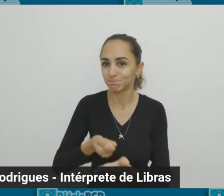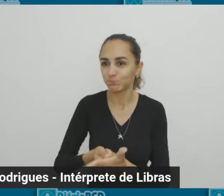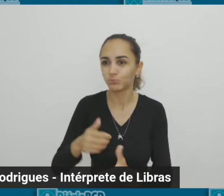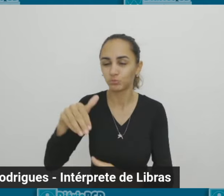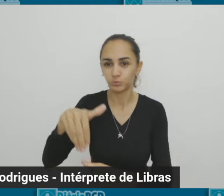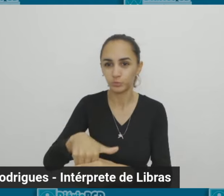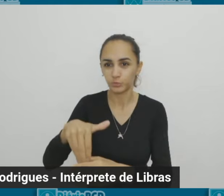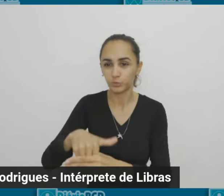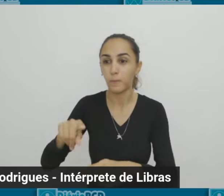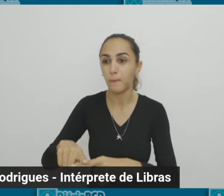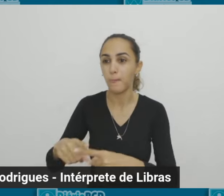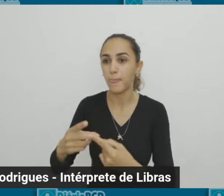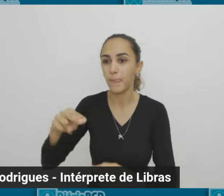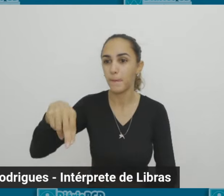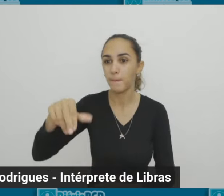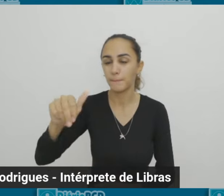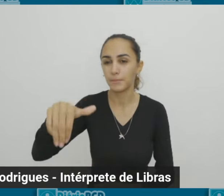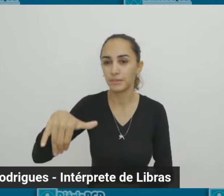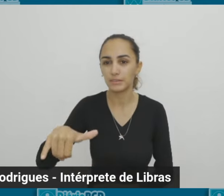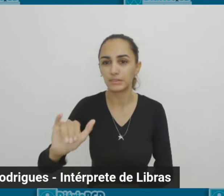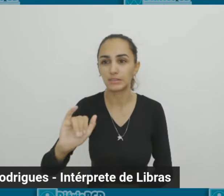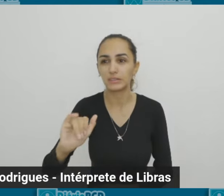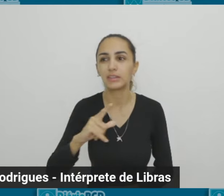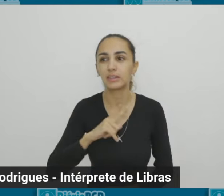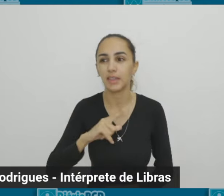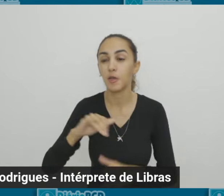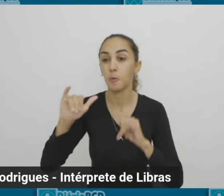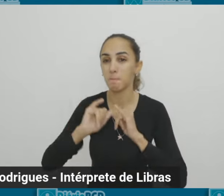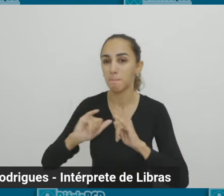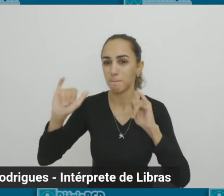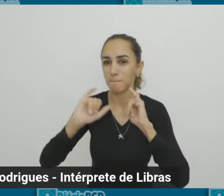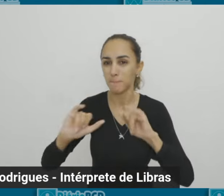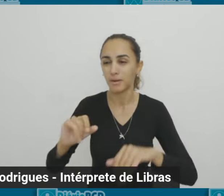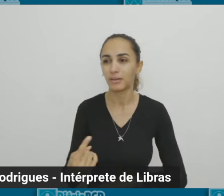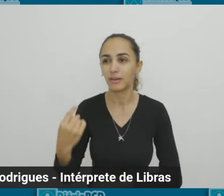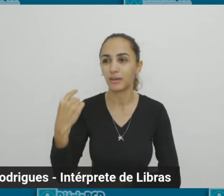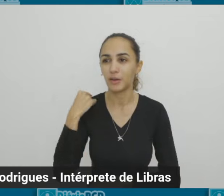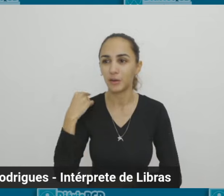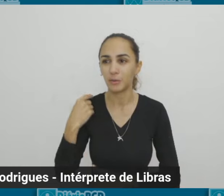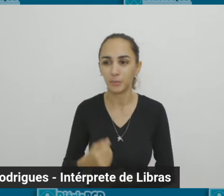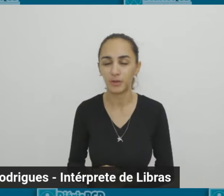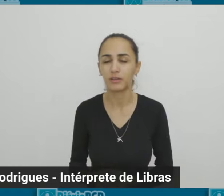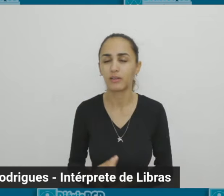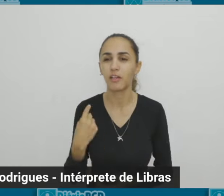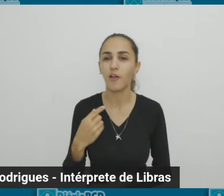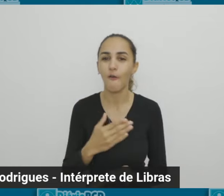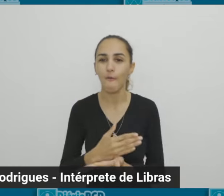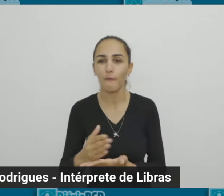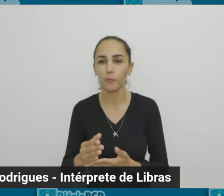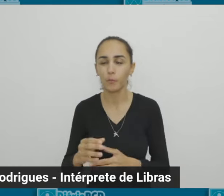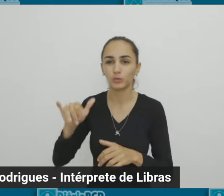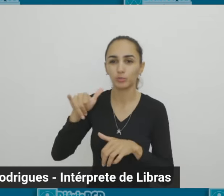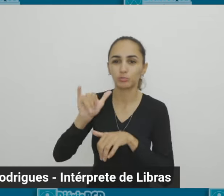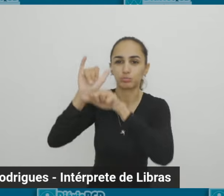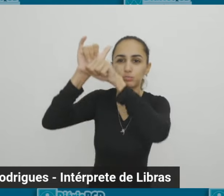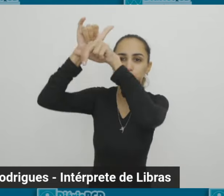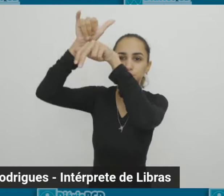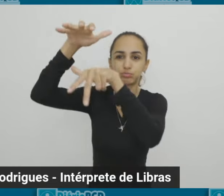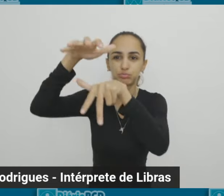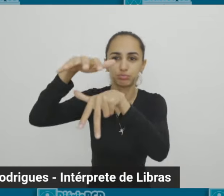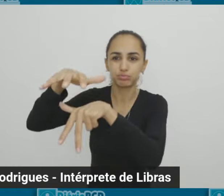Agora, a doutora Nancy ela lançou uma campanha há muito tempo. Eu acompanho isso desde quando ela saltou de paraquedas, não é? É a